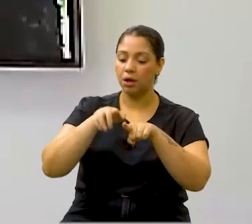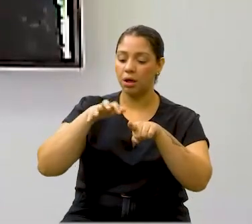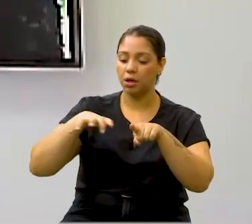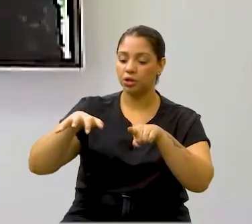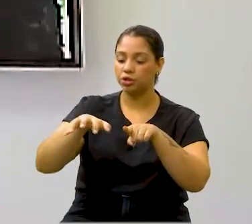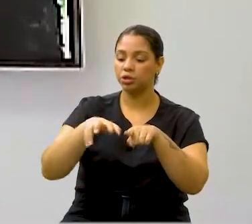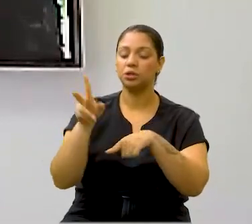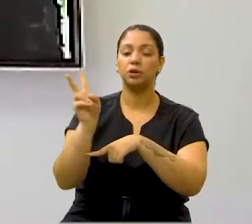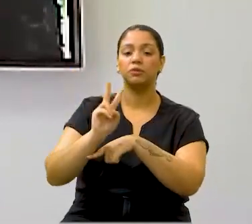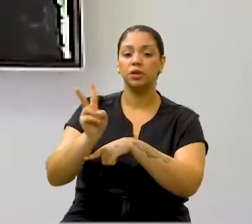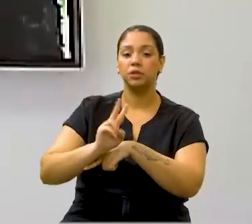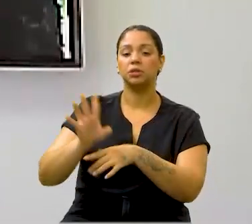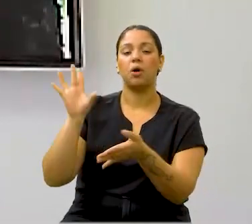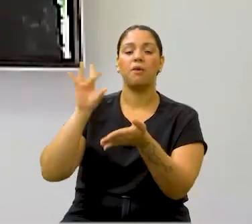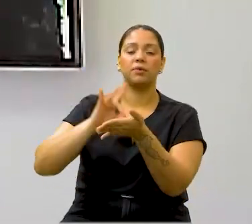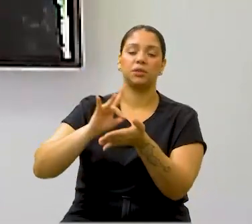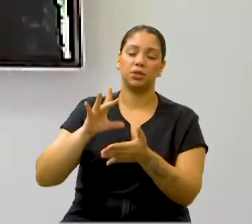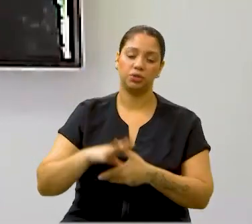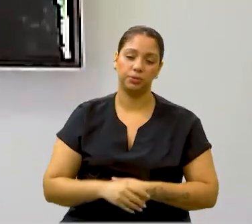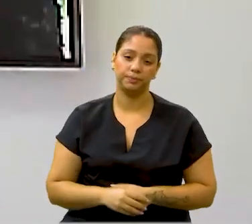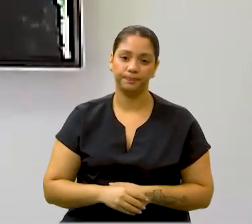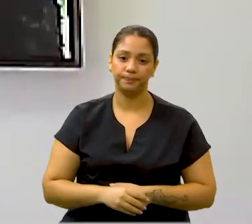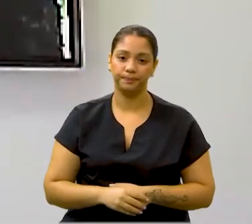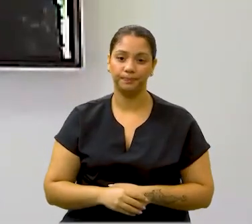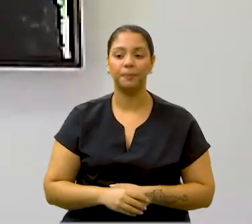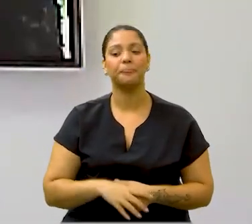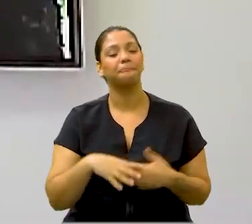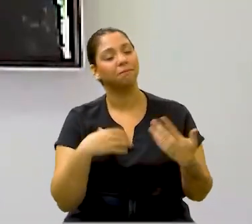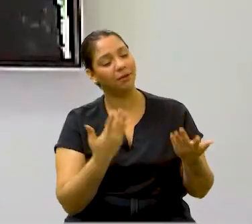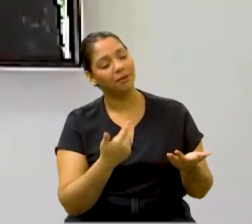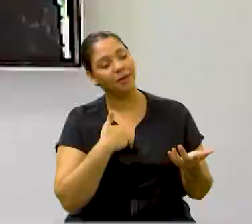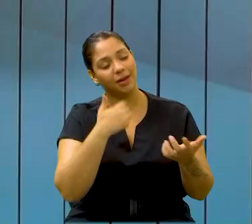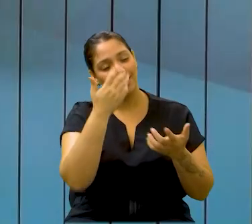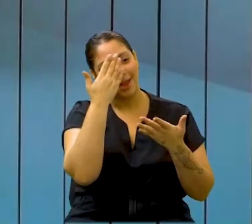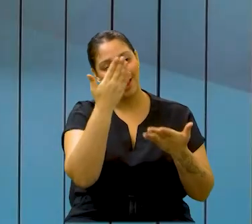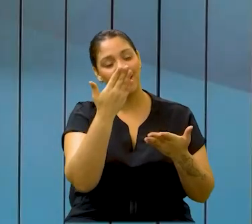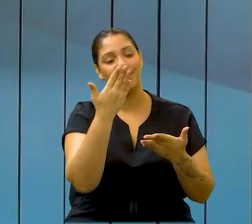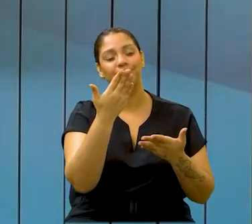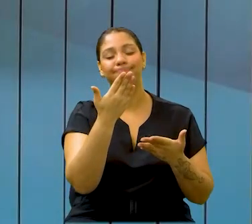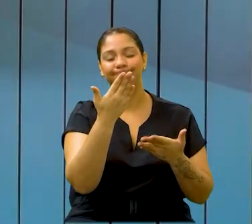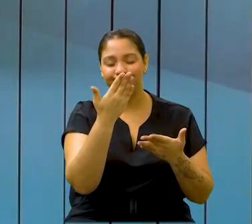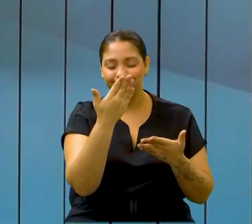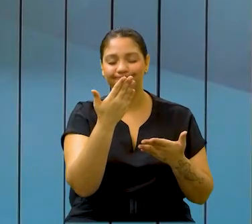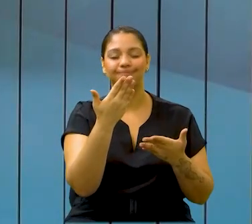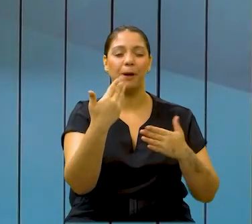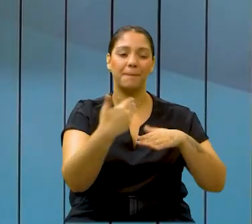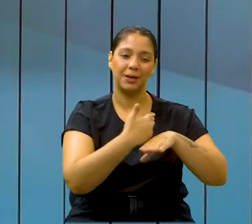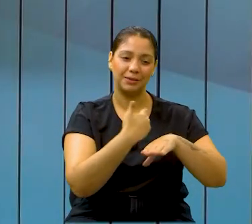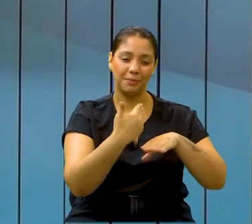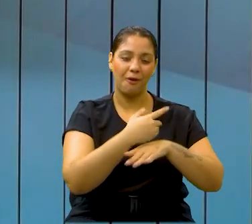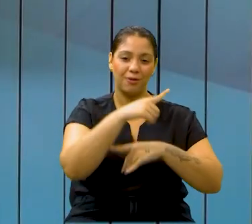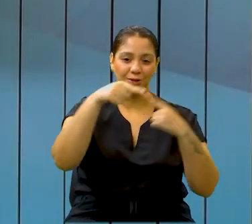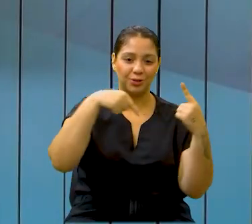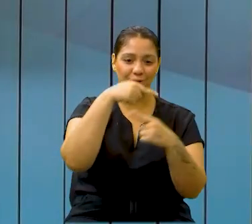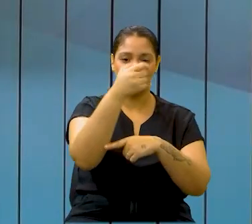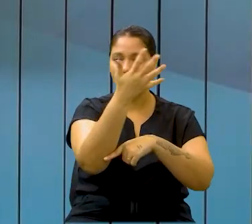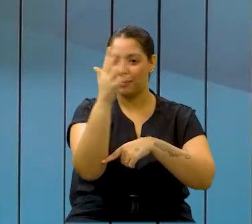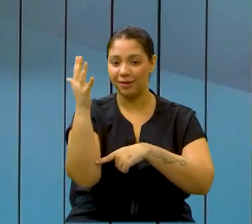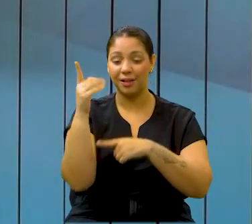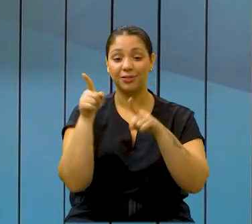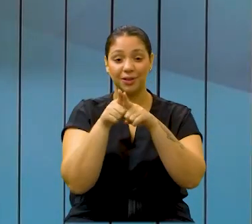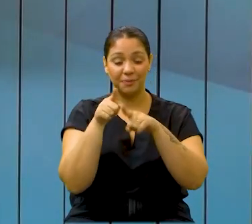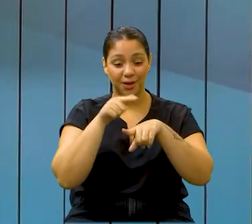da região e uma fiscalização eficiente. Doutora, quero agradecer a participação aqui no Giro Ambiental, né,